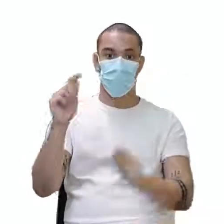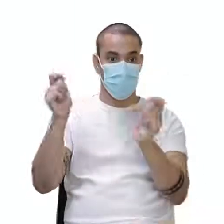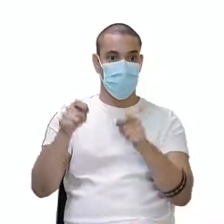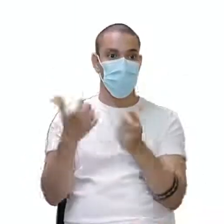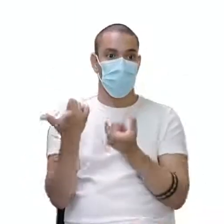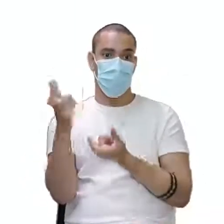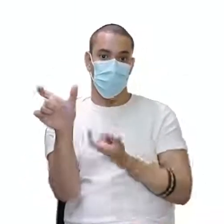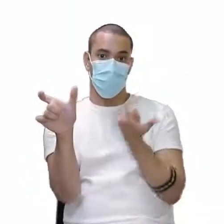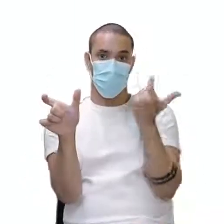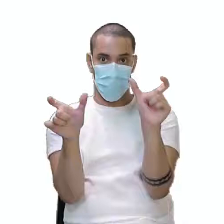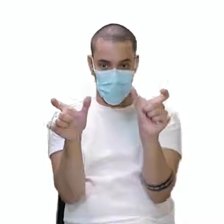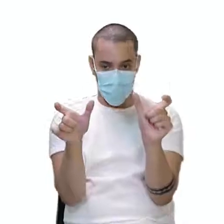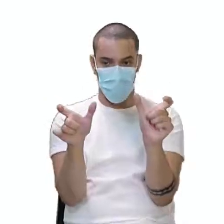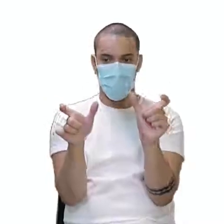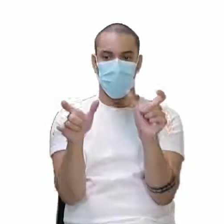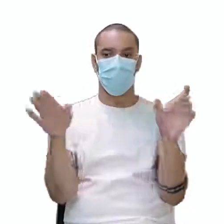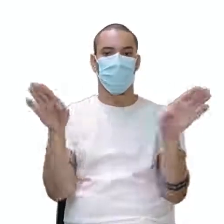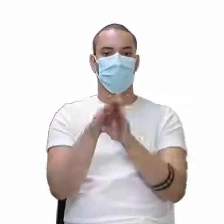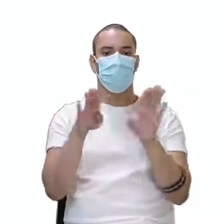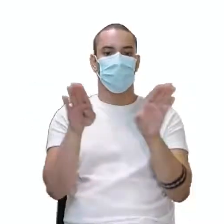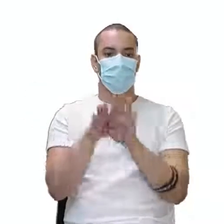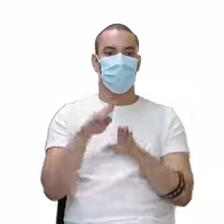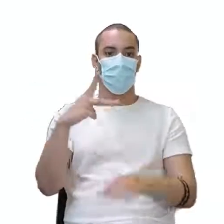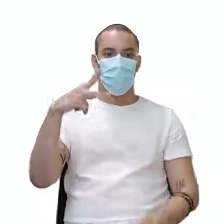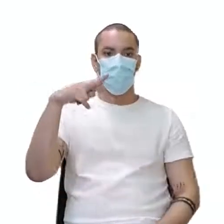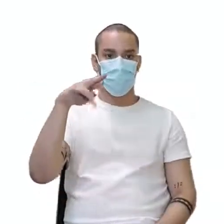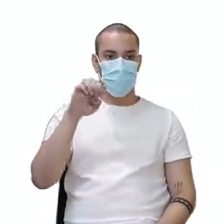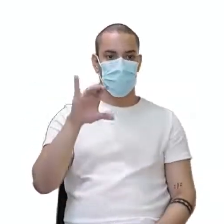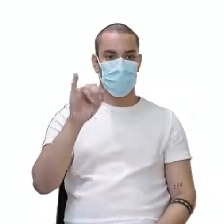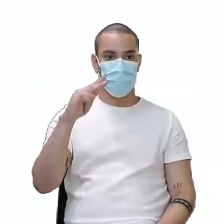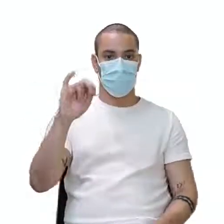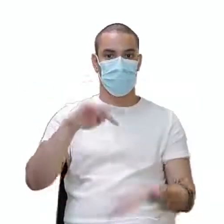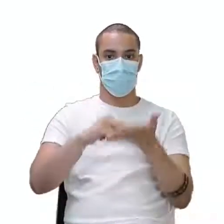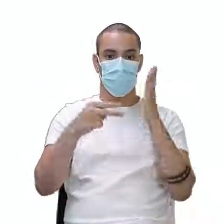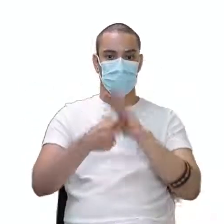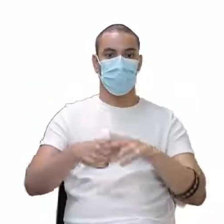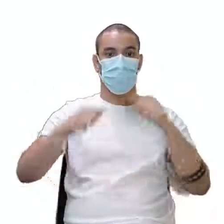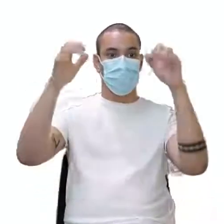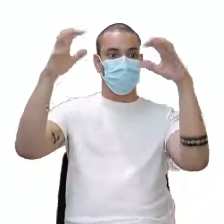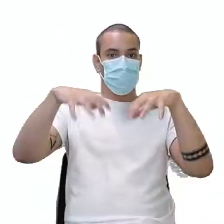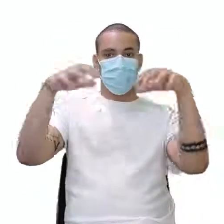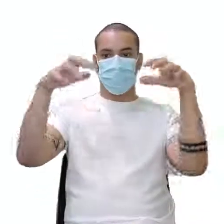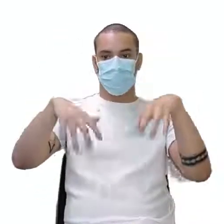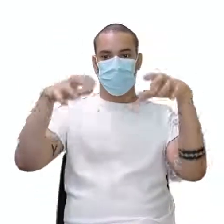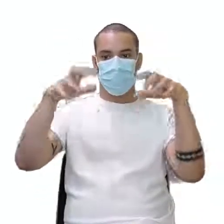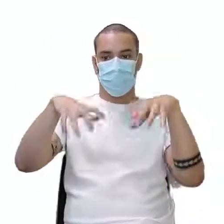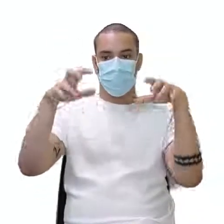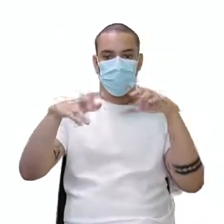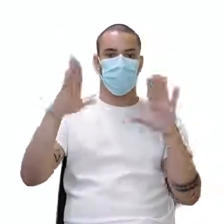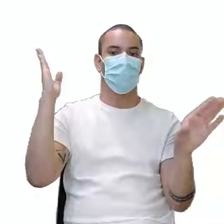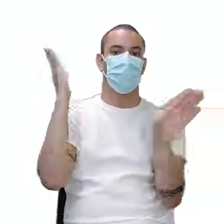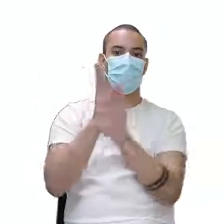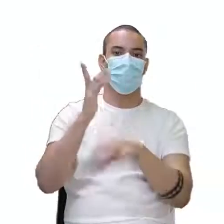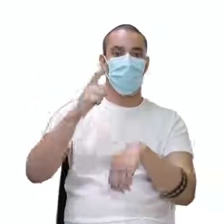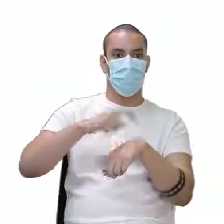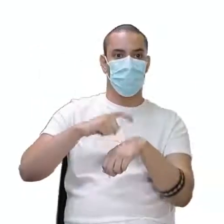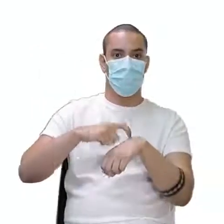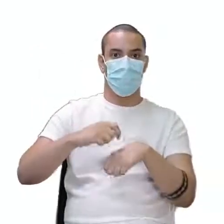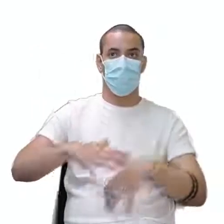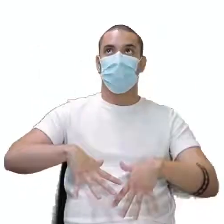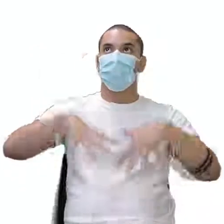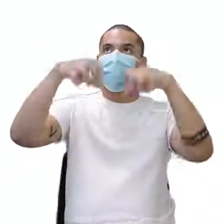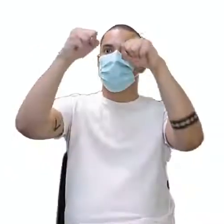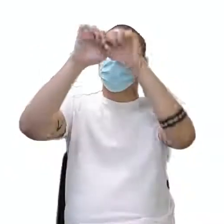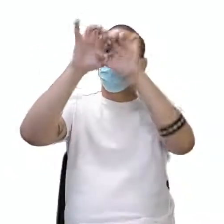termos também. E a precipitação, as chuvas, aí a partir do momento desse